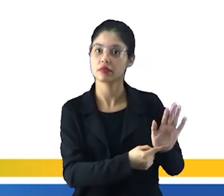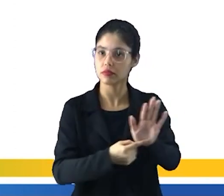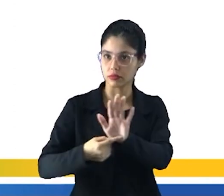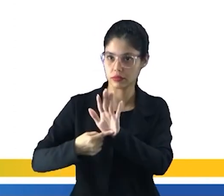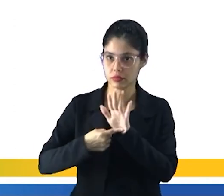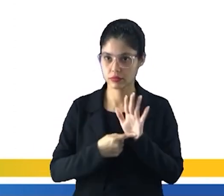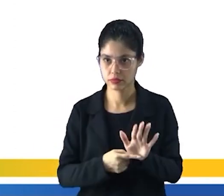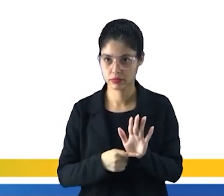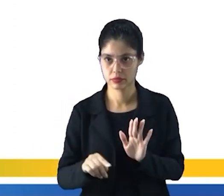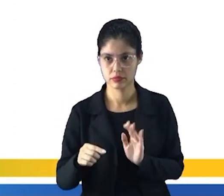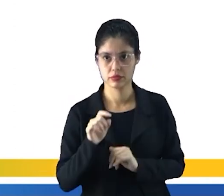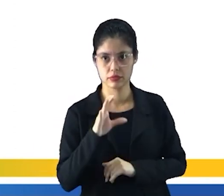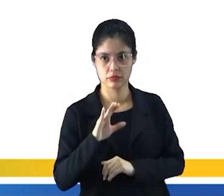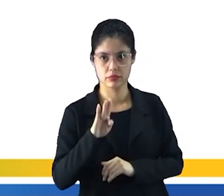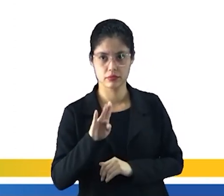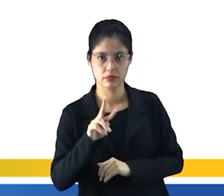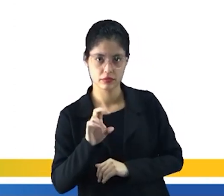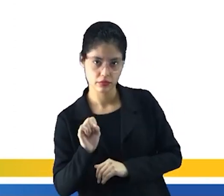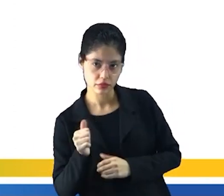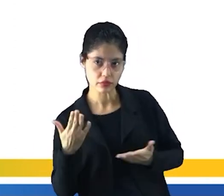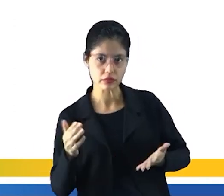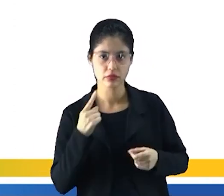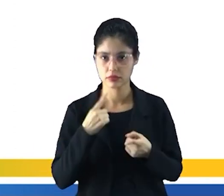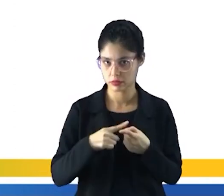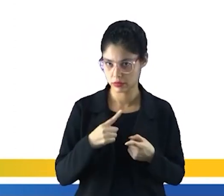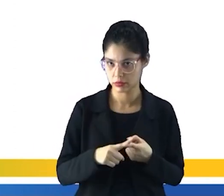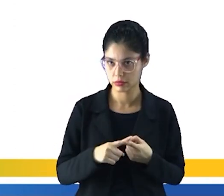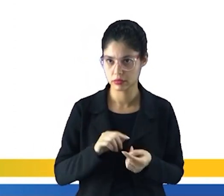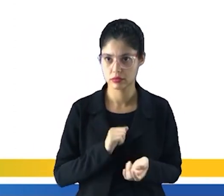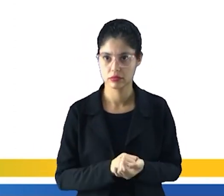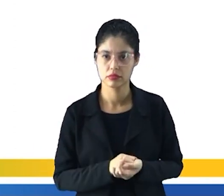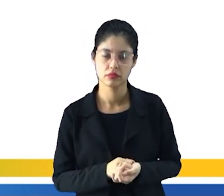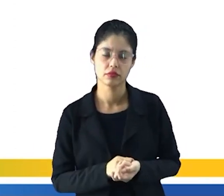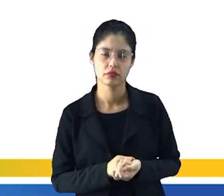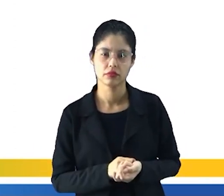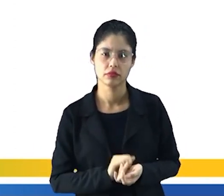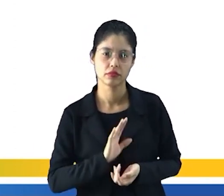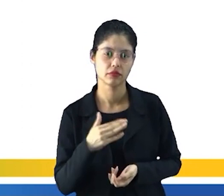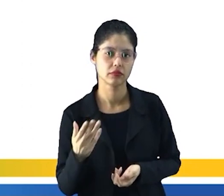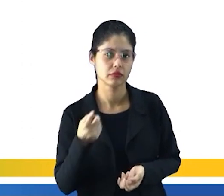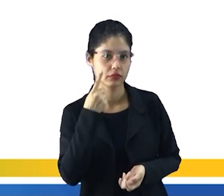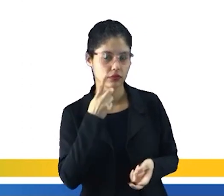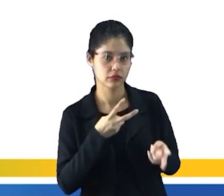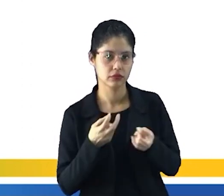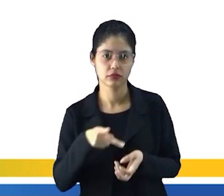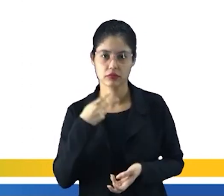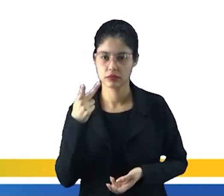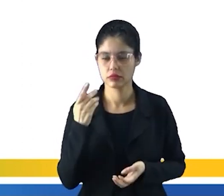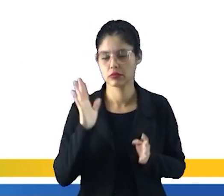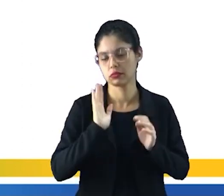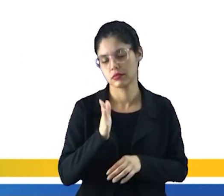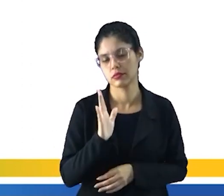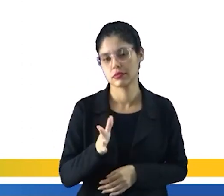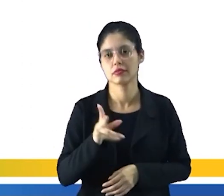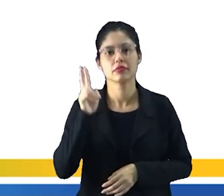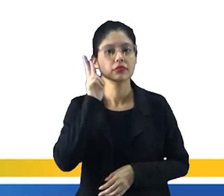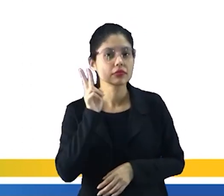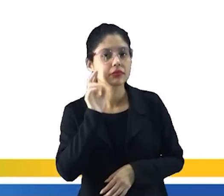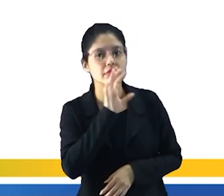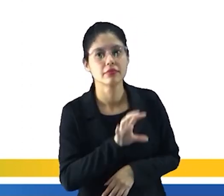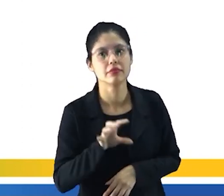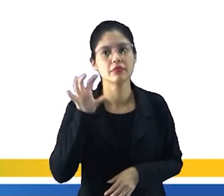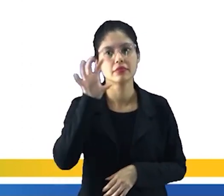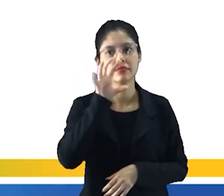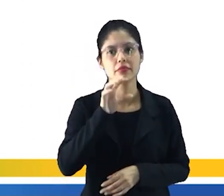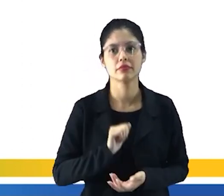C, vou mostrar para esses cabras. Por que que é regionalismo? Porque quando a gente observa essa fala, você já remete a uma